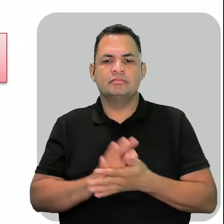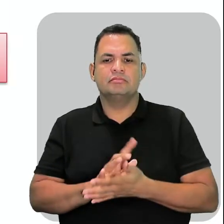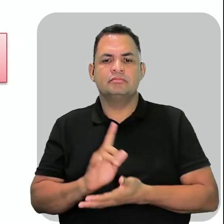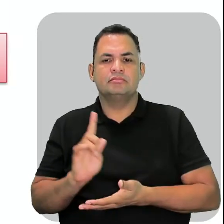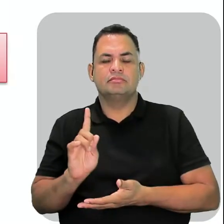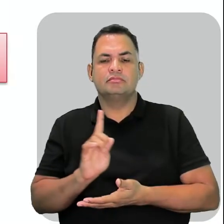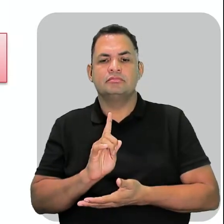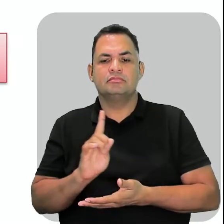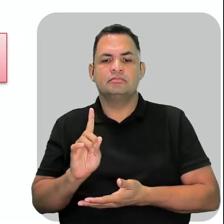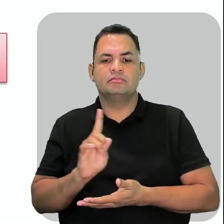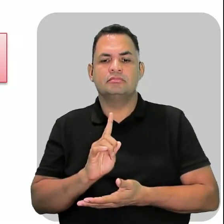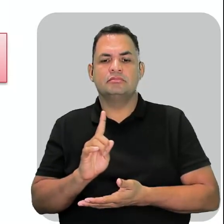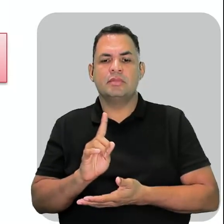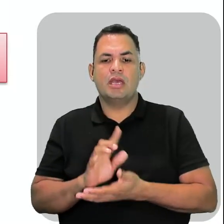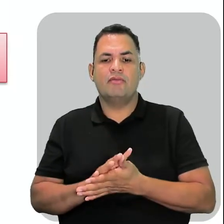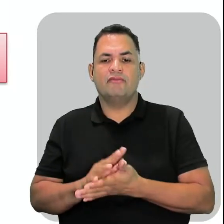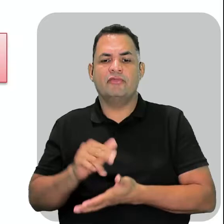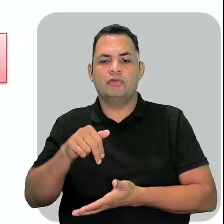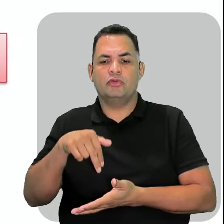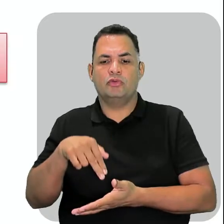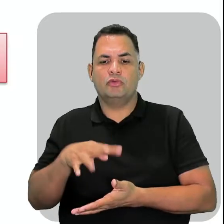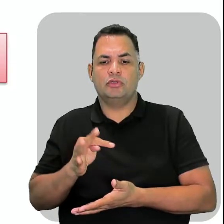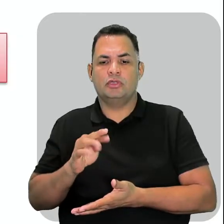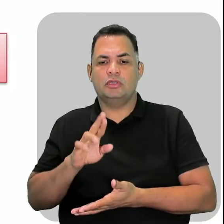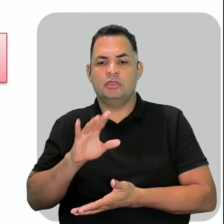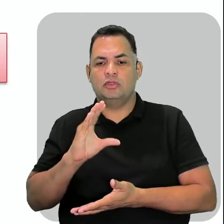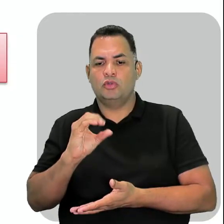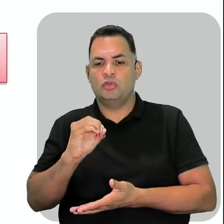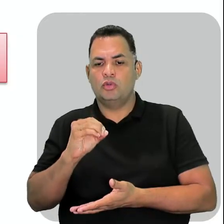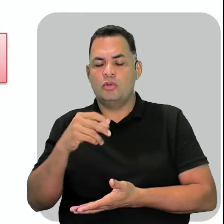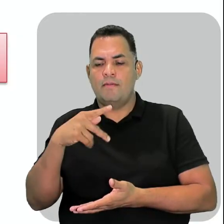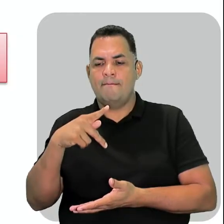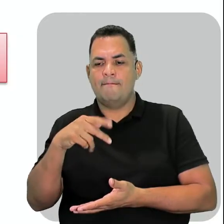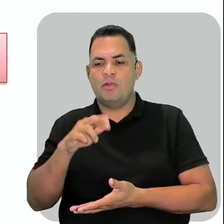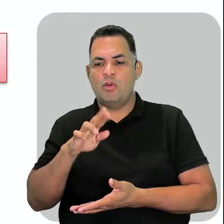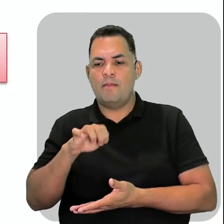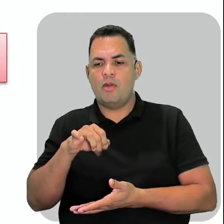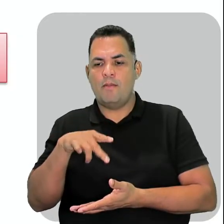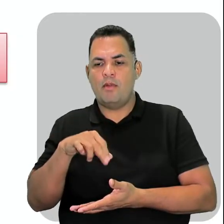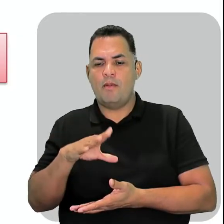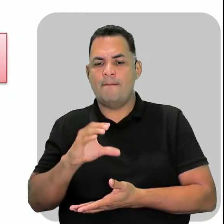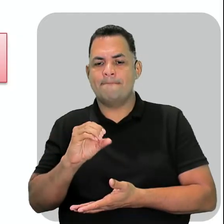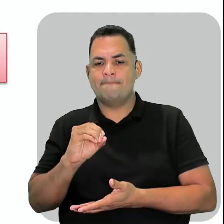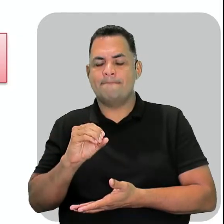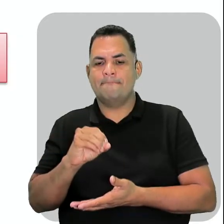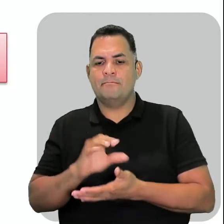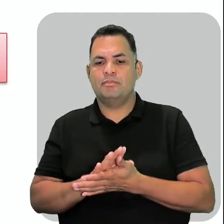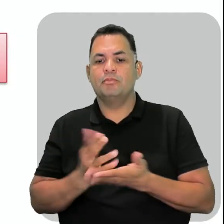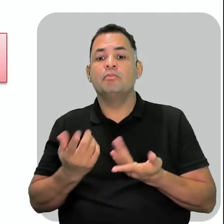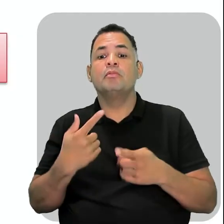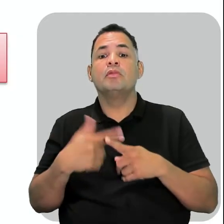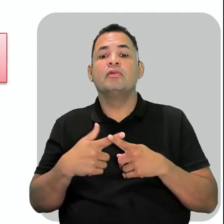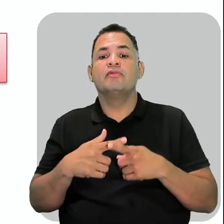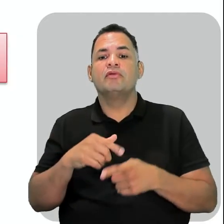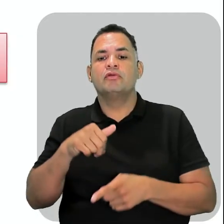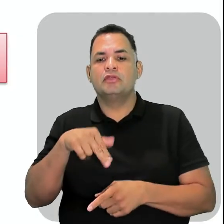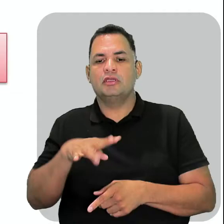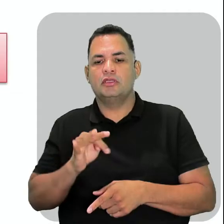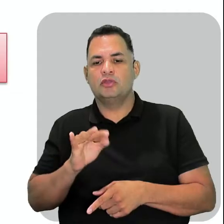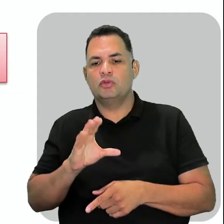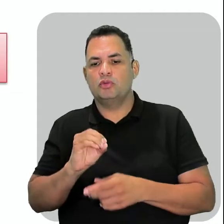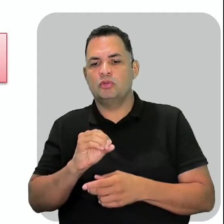não foi o nitropropano? Por que a gente formou o nitro isopropano?